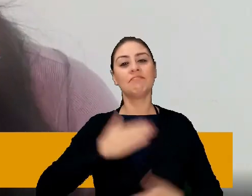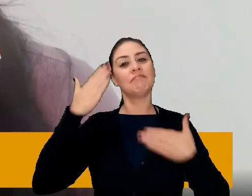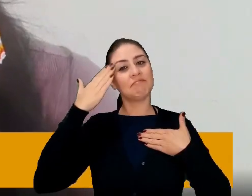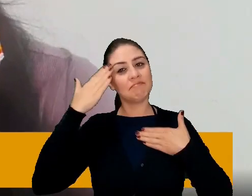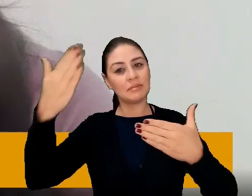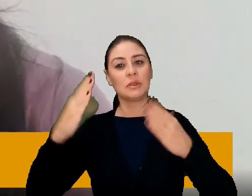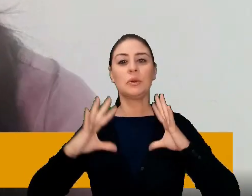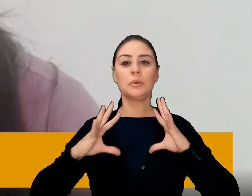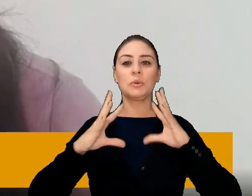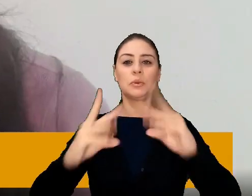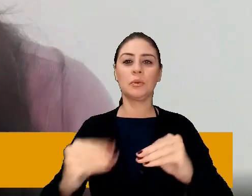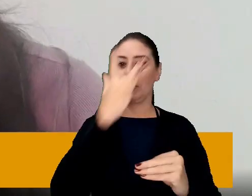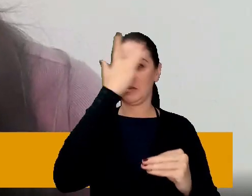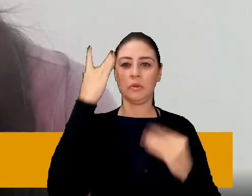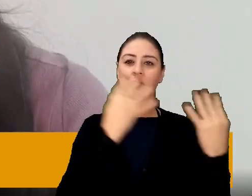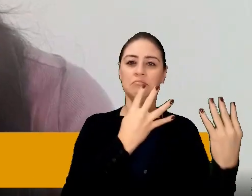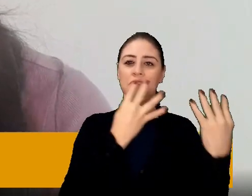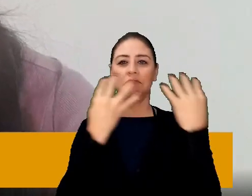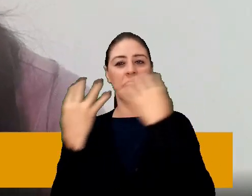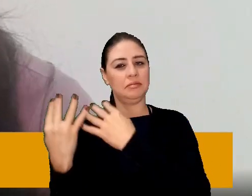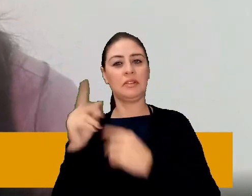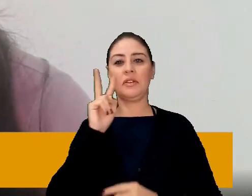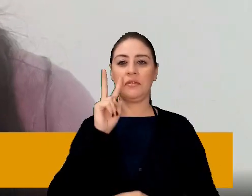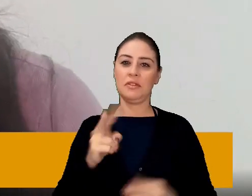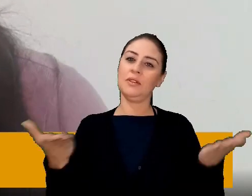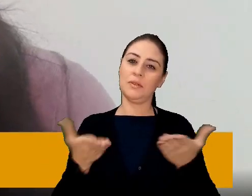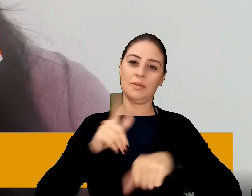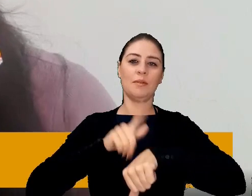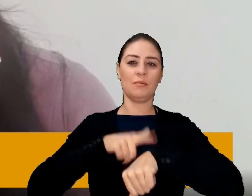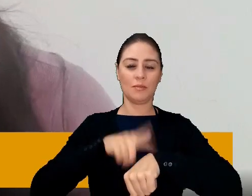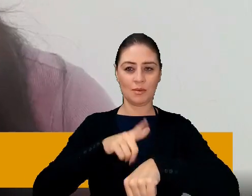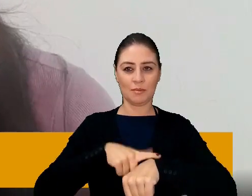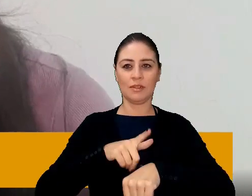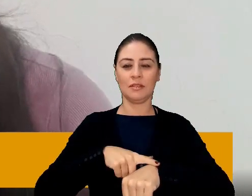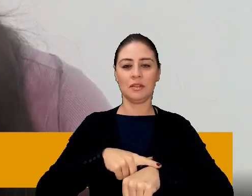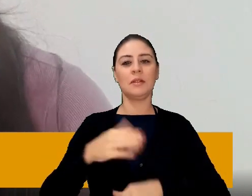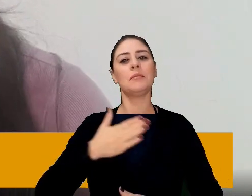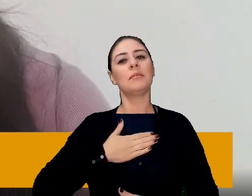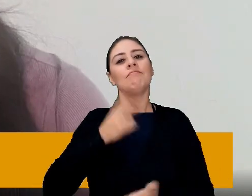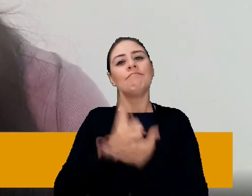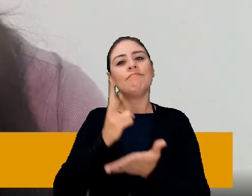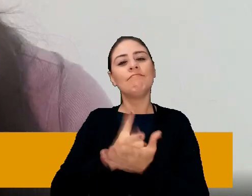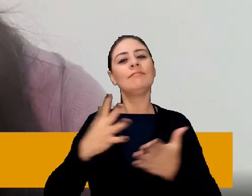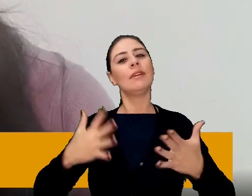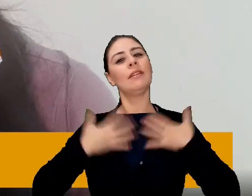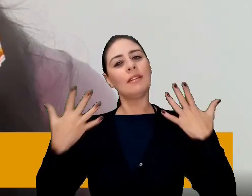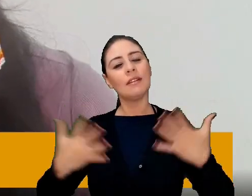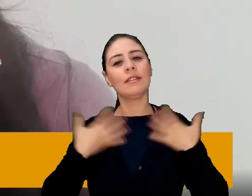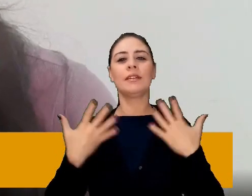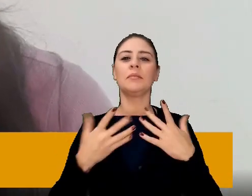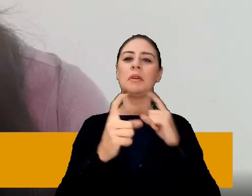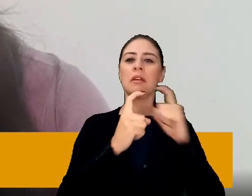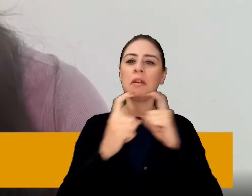Olá, gostaria de agradecer a presença de todas as pessoas que estão assistindo agora, nesse momento. Para mim, sempre é uma